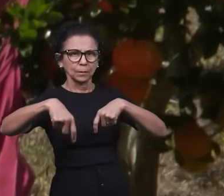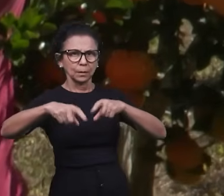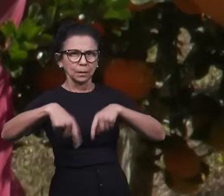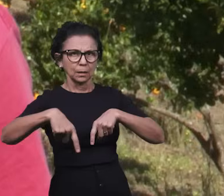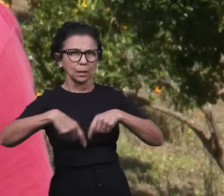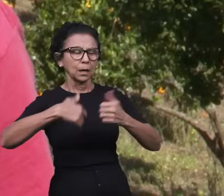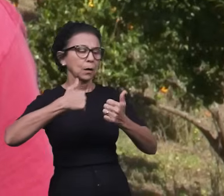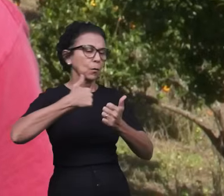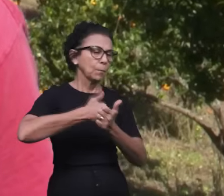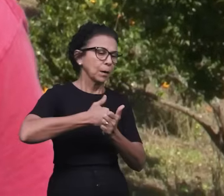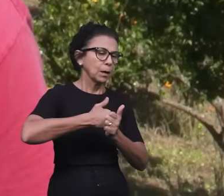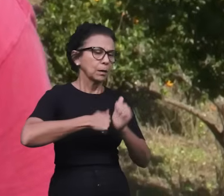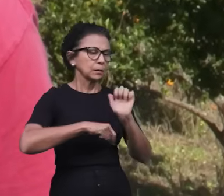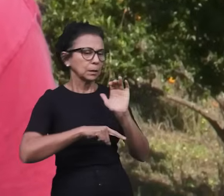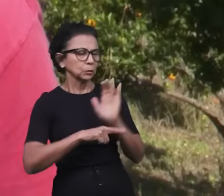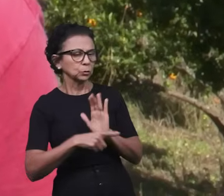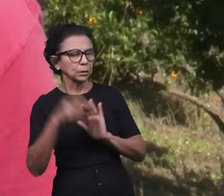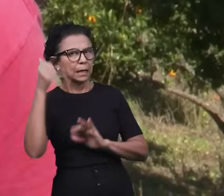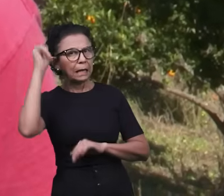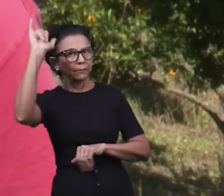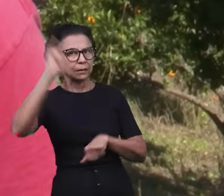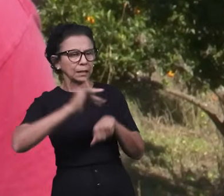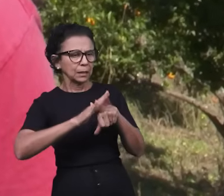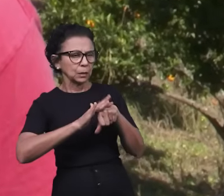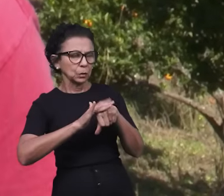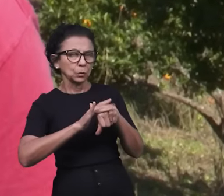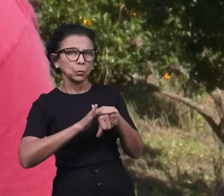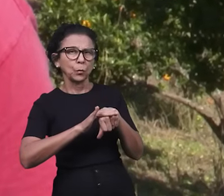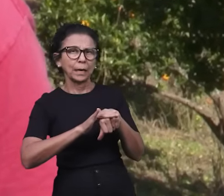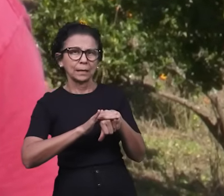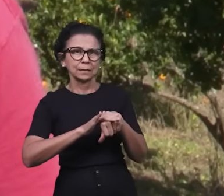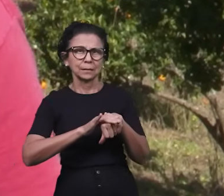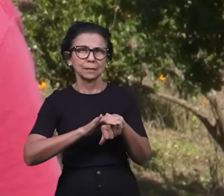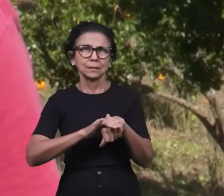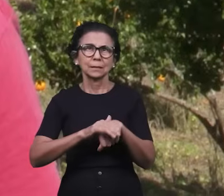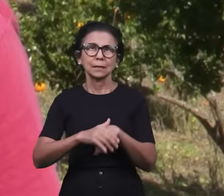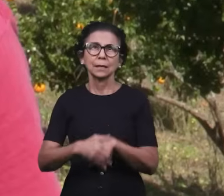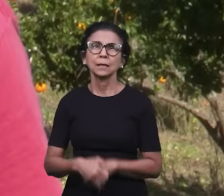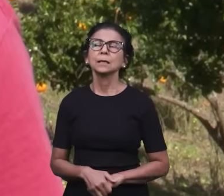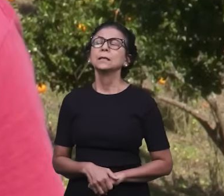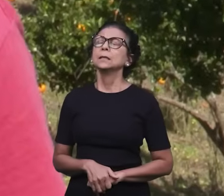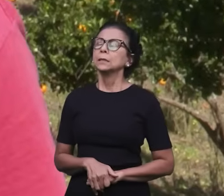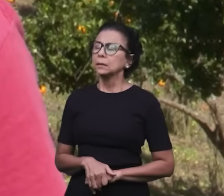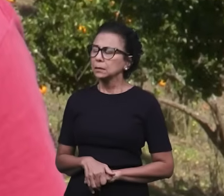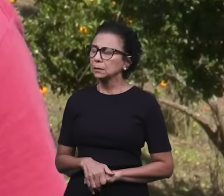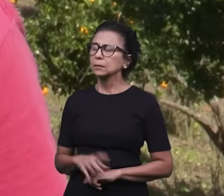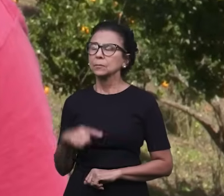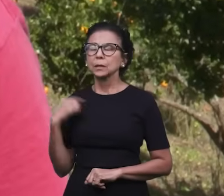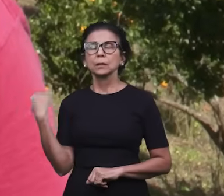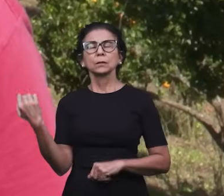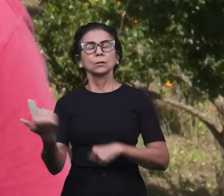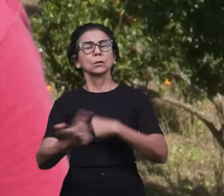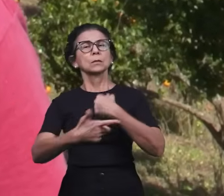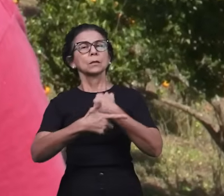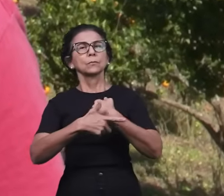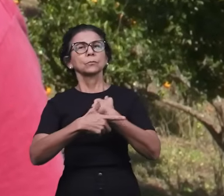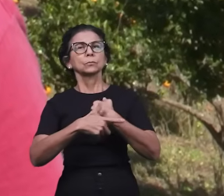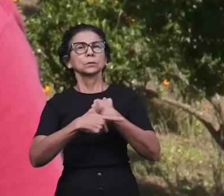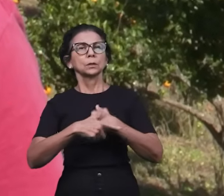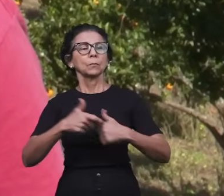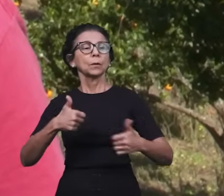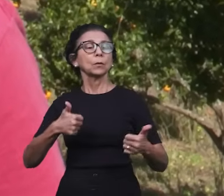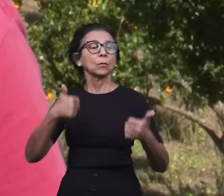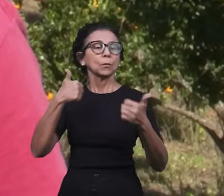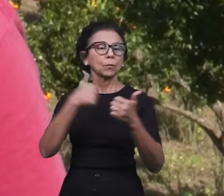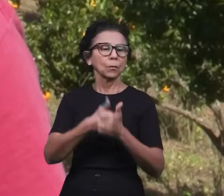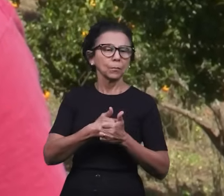produtor rural. Eu tinha uma previsão de colher umas 2.000 caixas da fruta esse ano. Mas